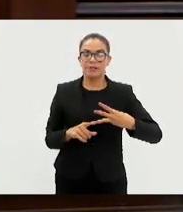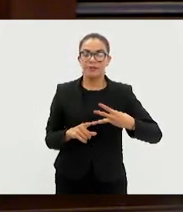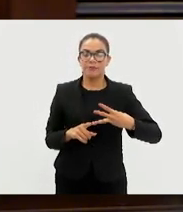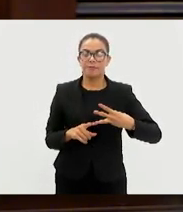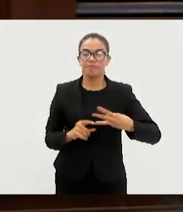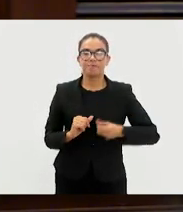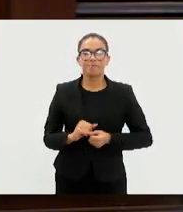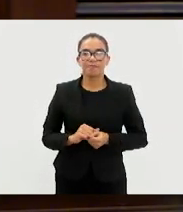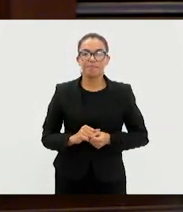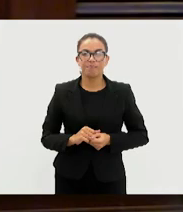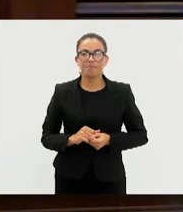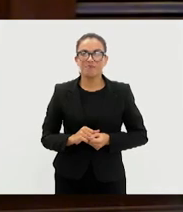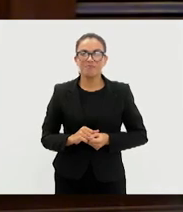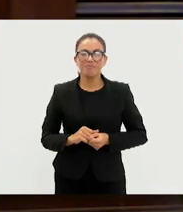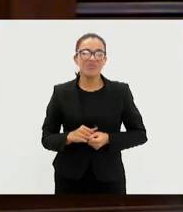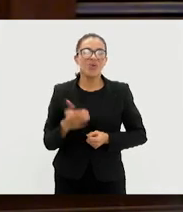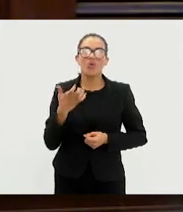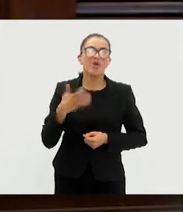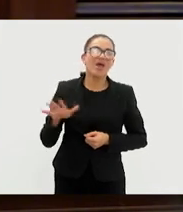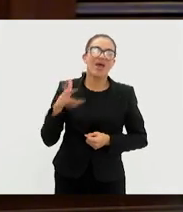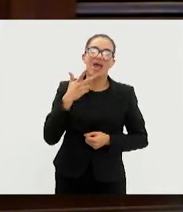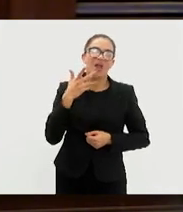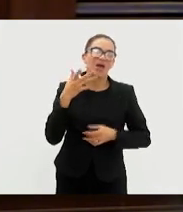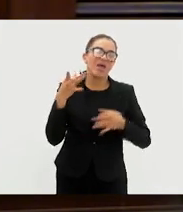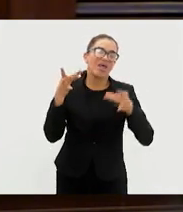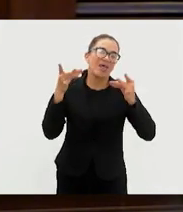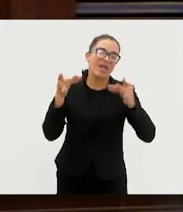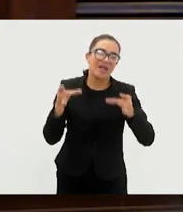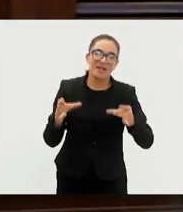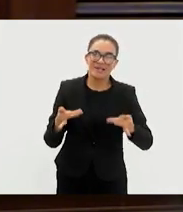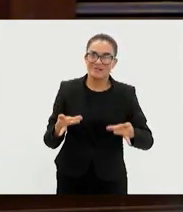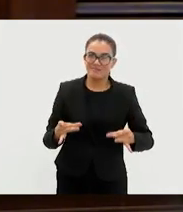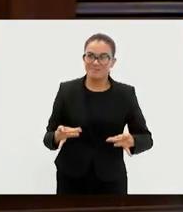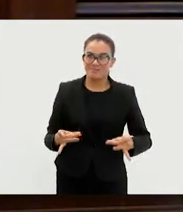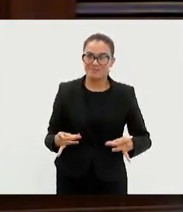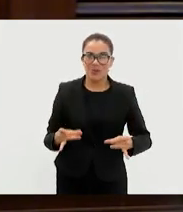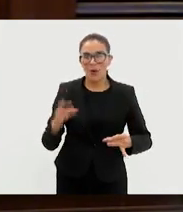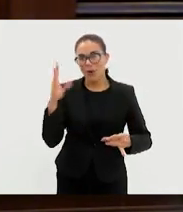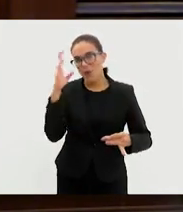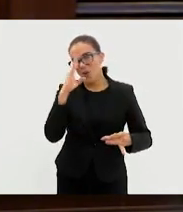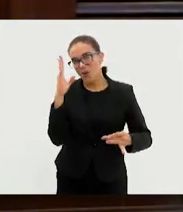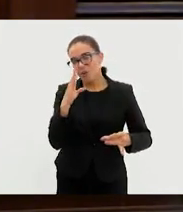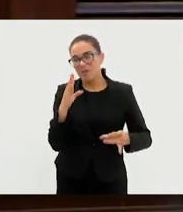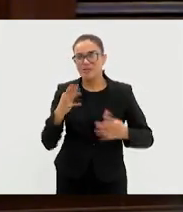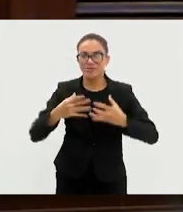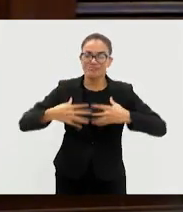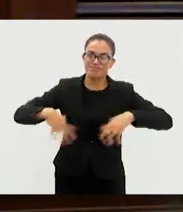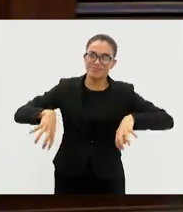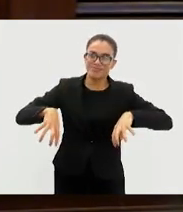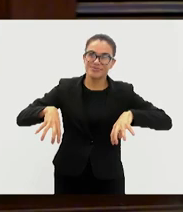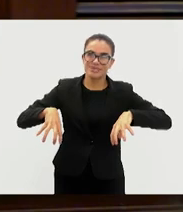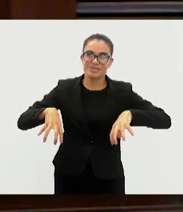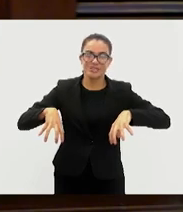e sem entrar muito no mérito, haja vista que o Brasil está muito dividido.